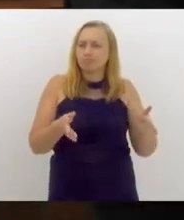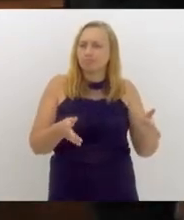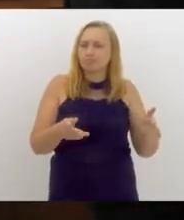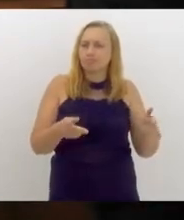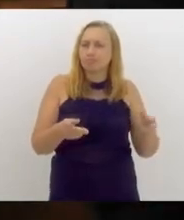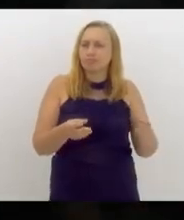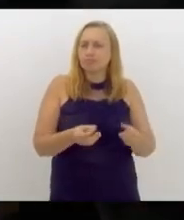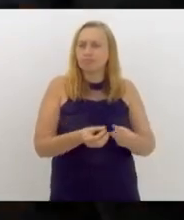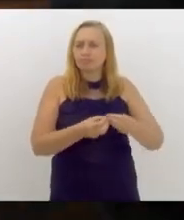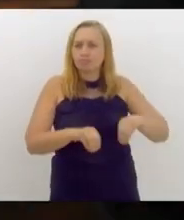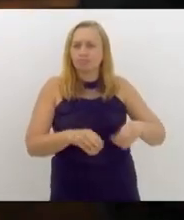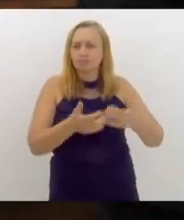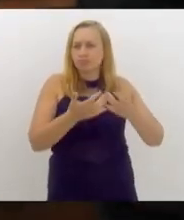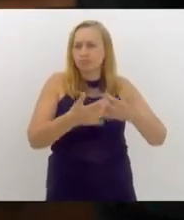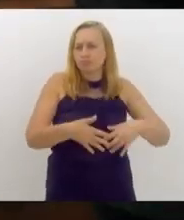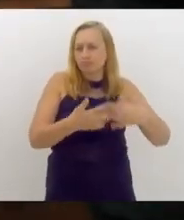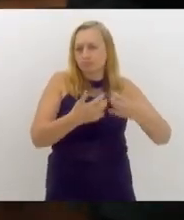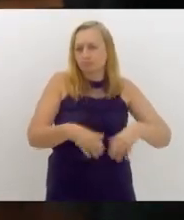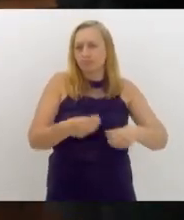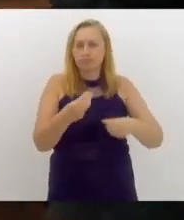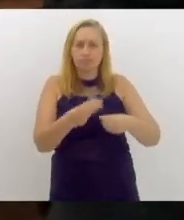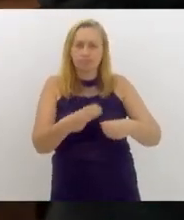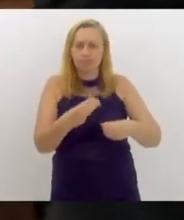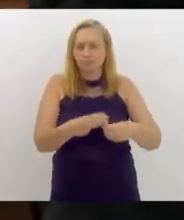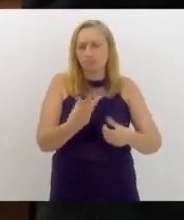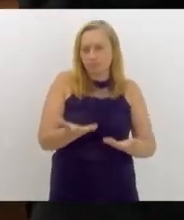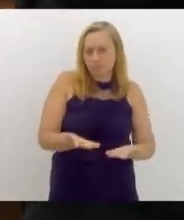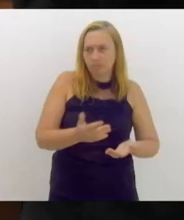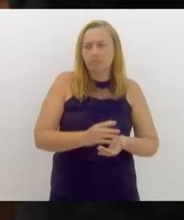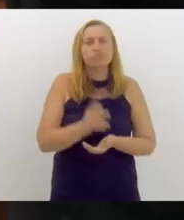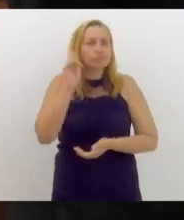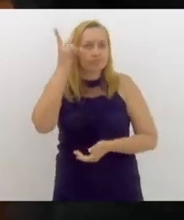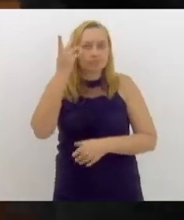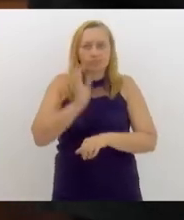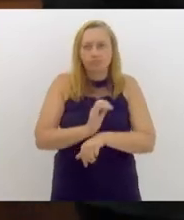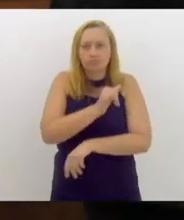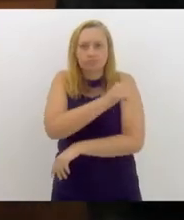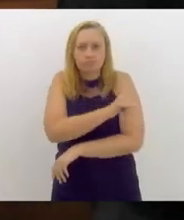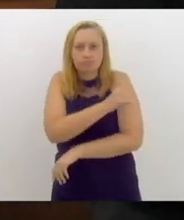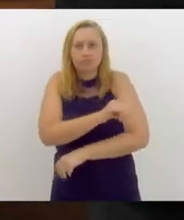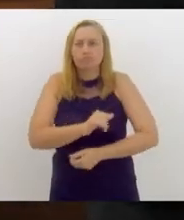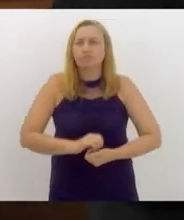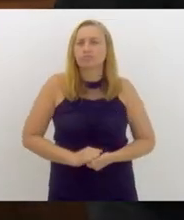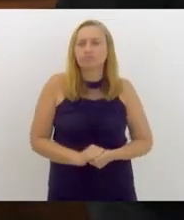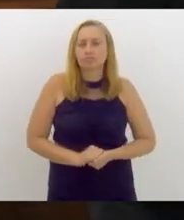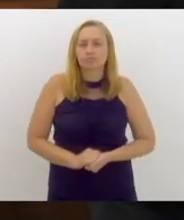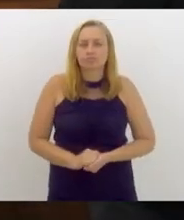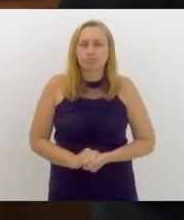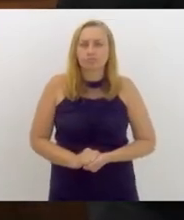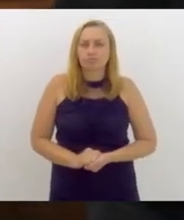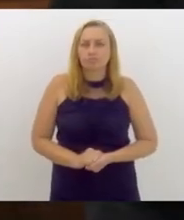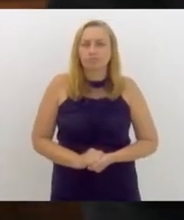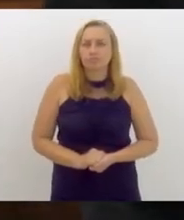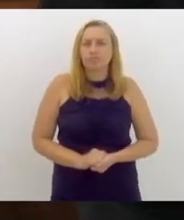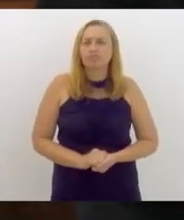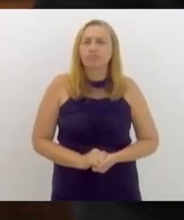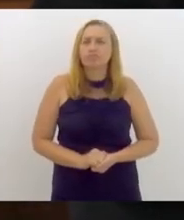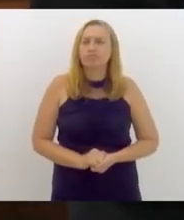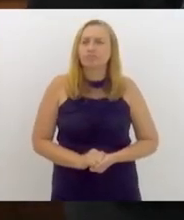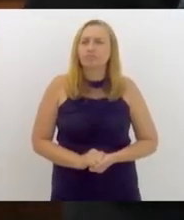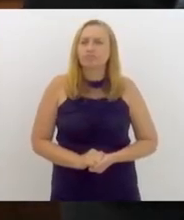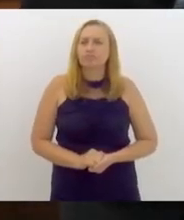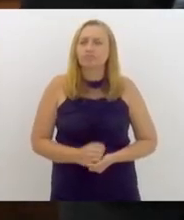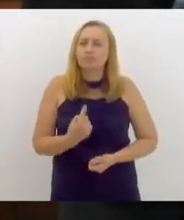história daquele município e na história do Estado do Rio de Janeiro, eu pude me encontrar